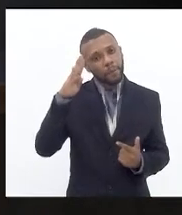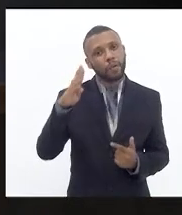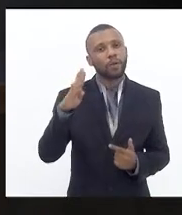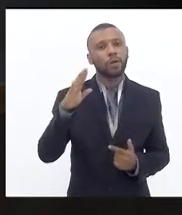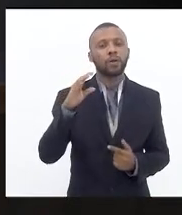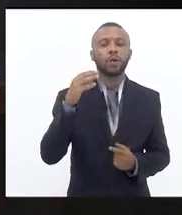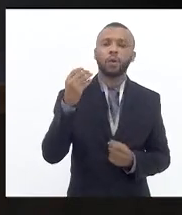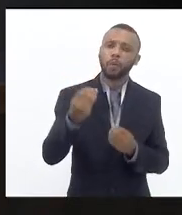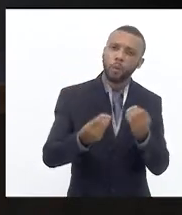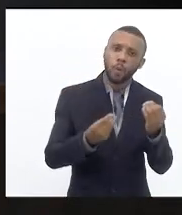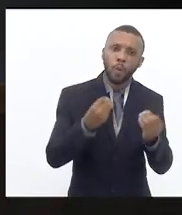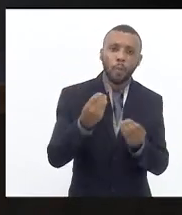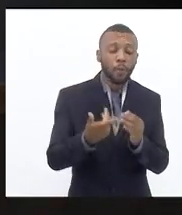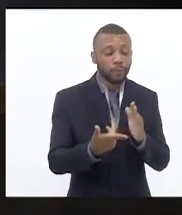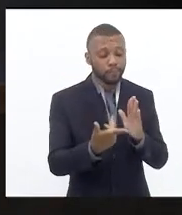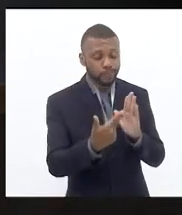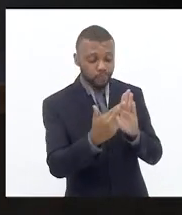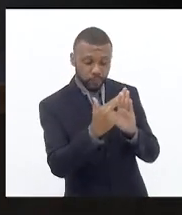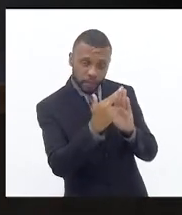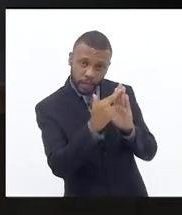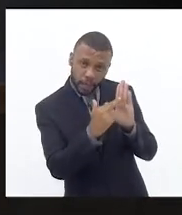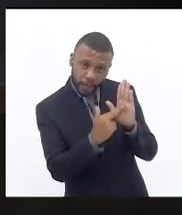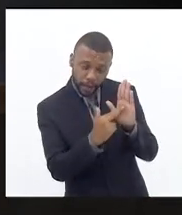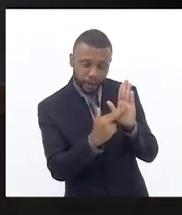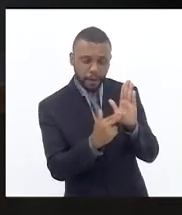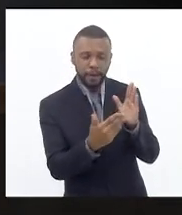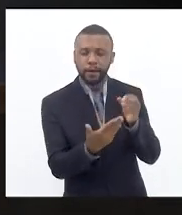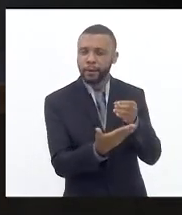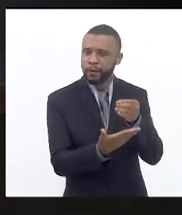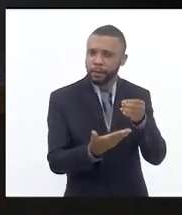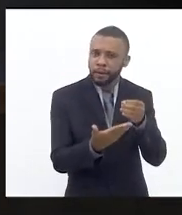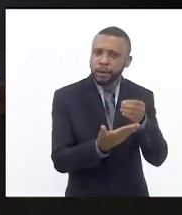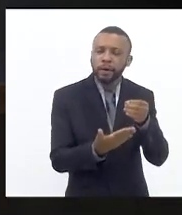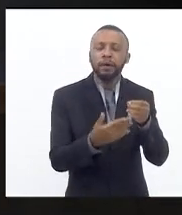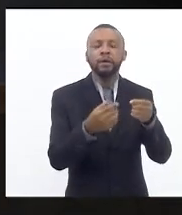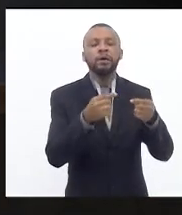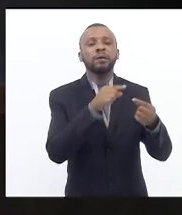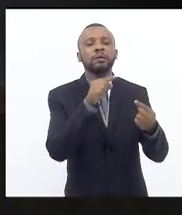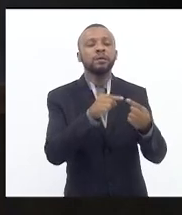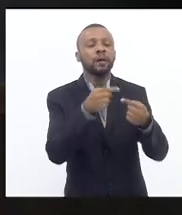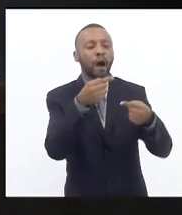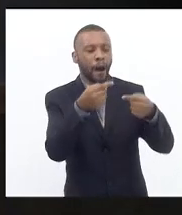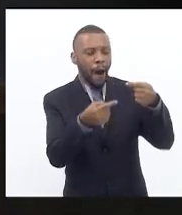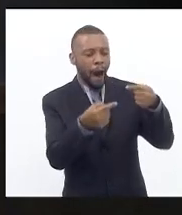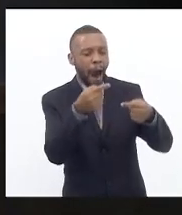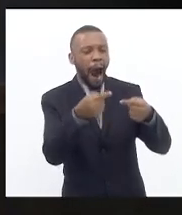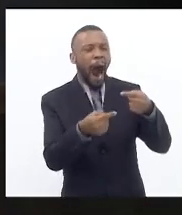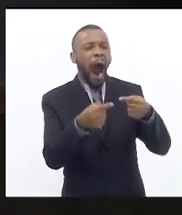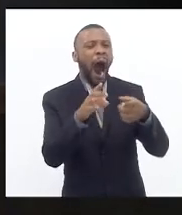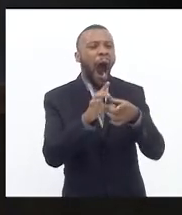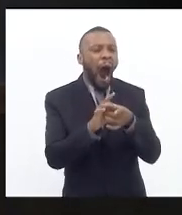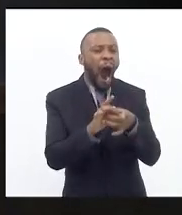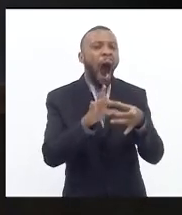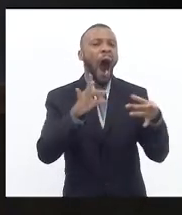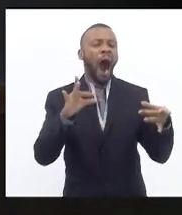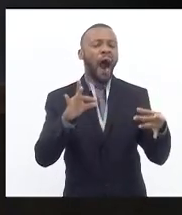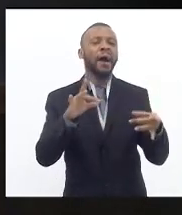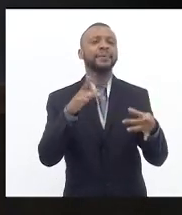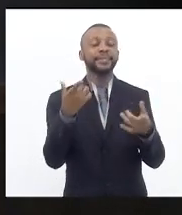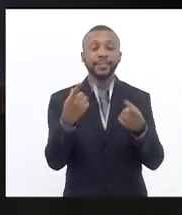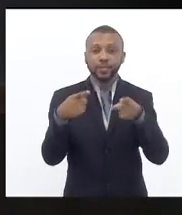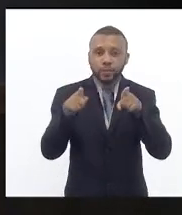como princípio né a discussão o debate e prático para que